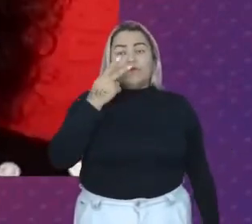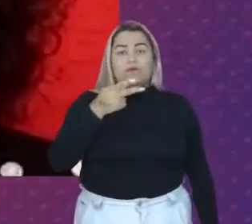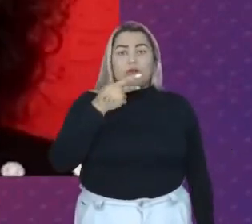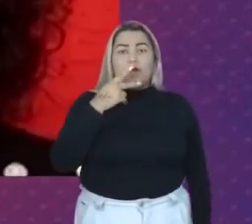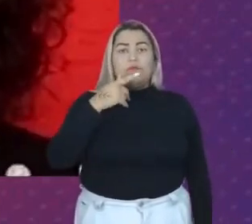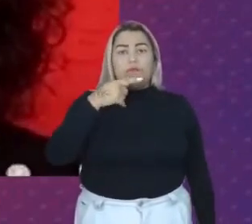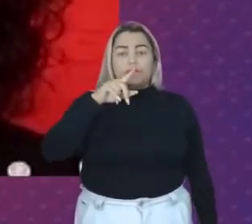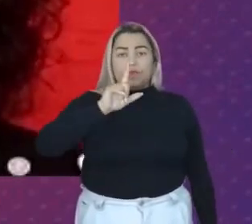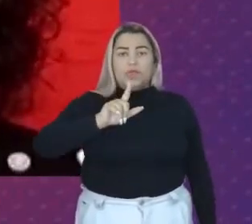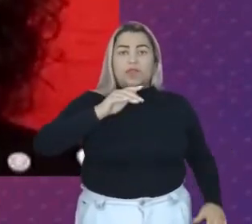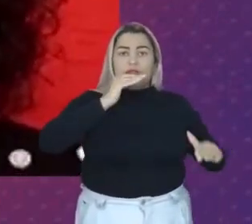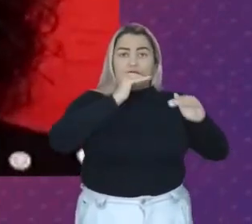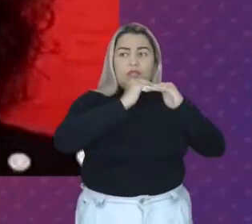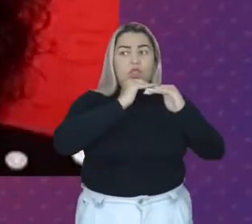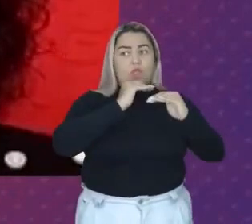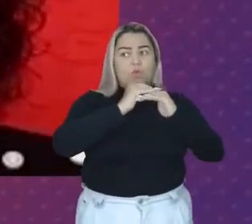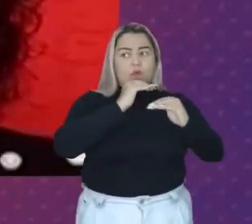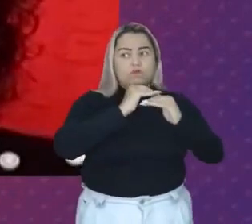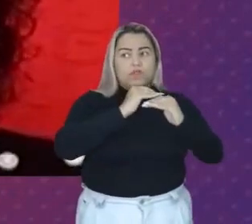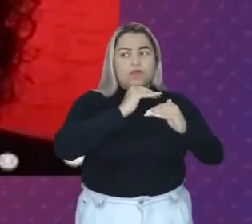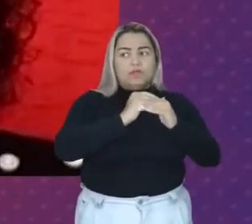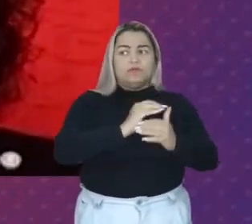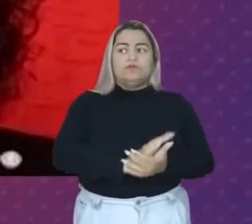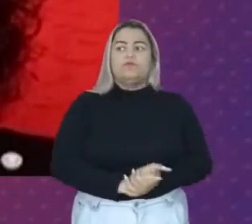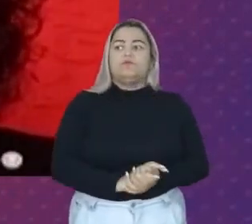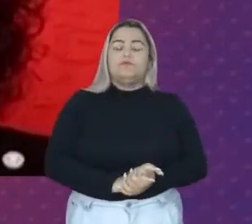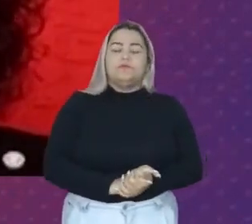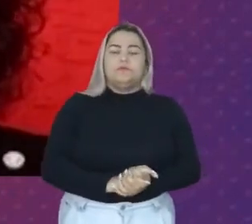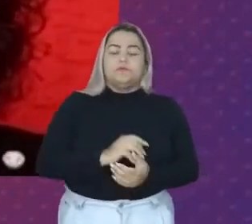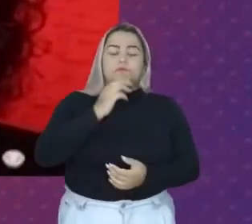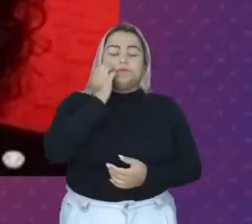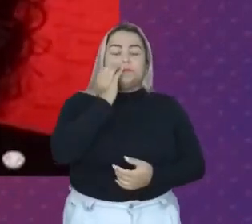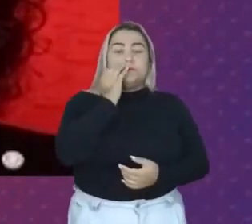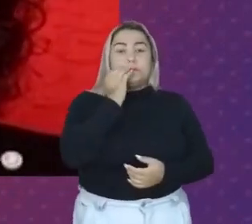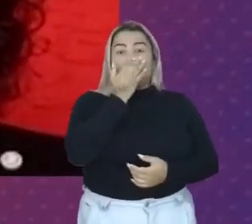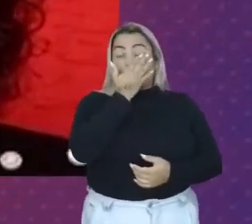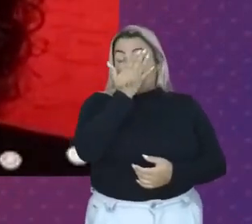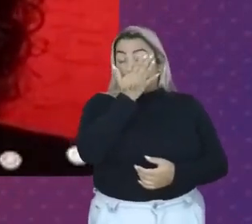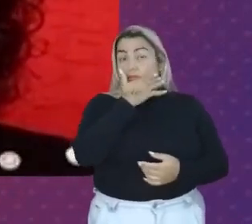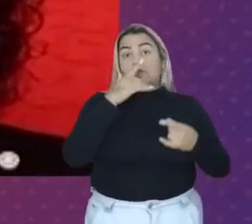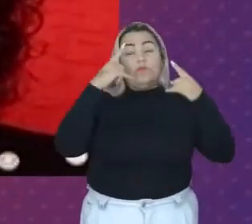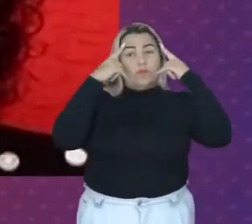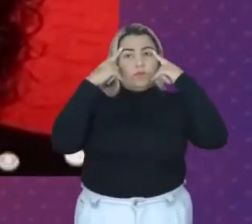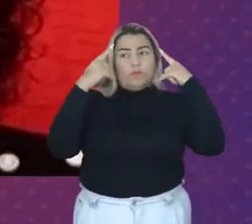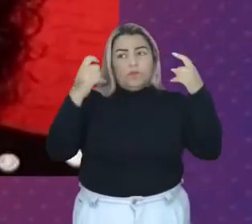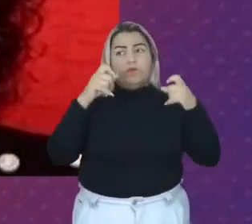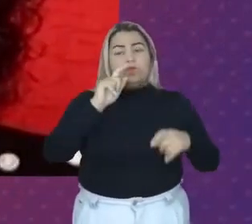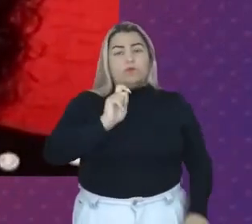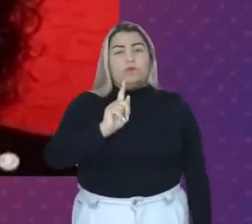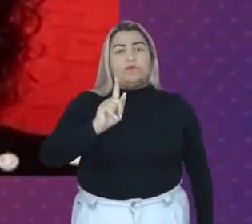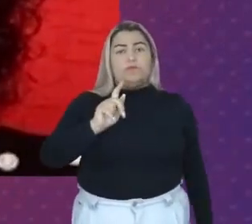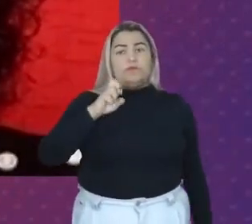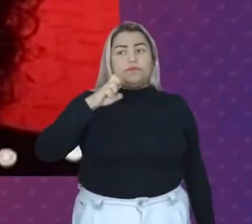o PL da igualdade. Então, a violência de gênero no mundo do